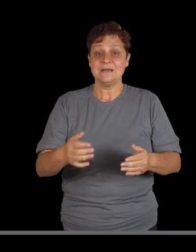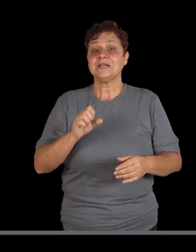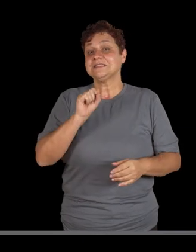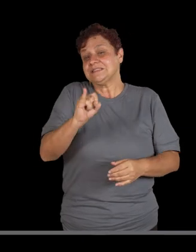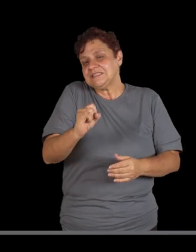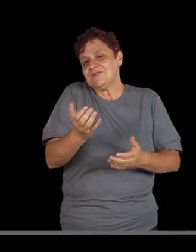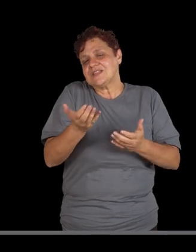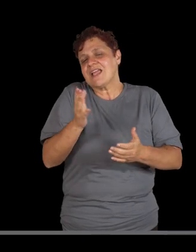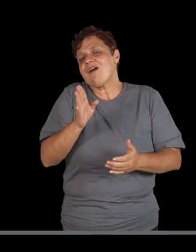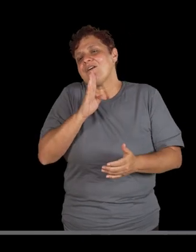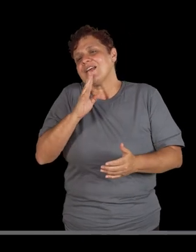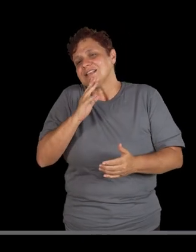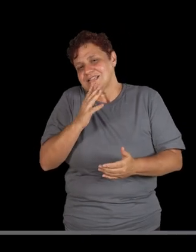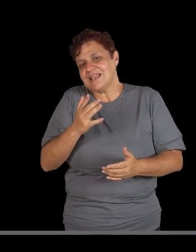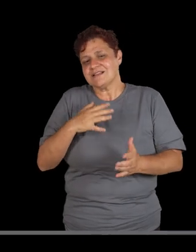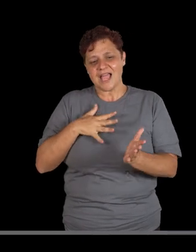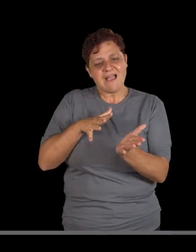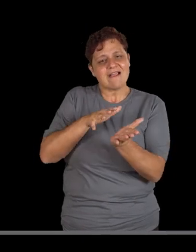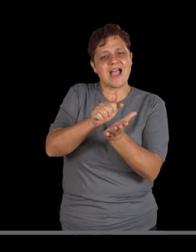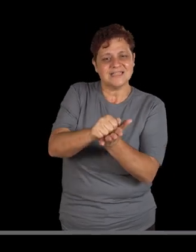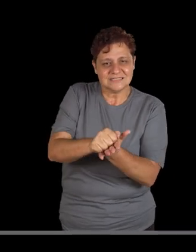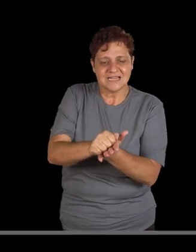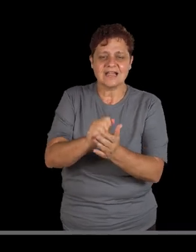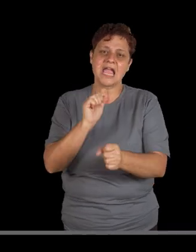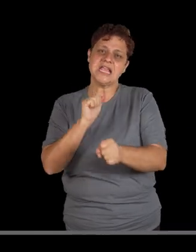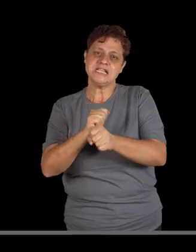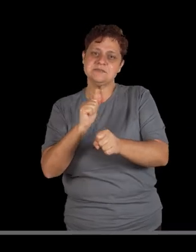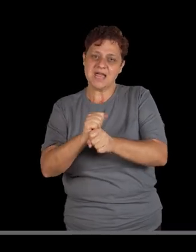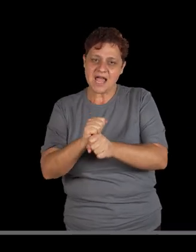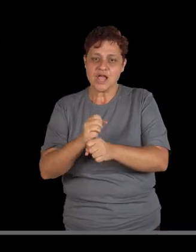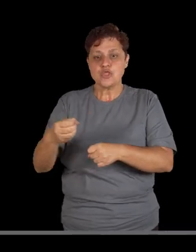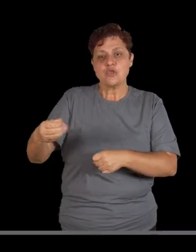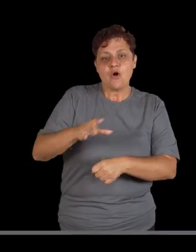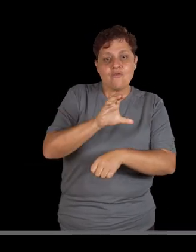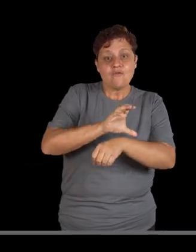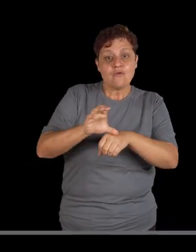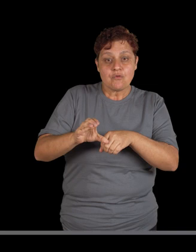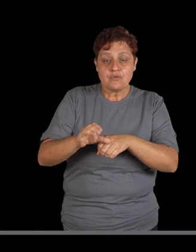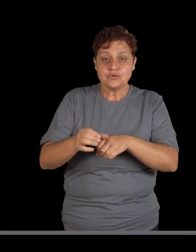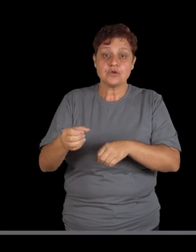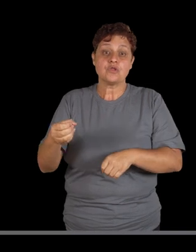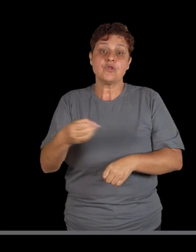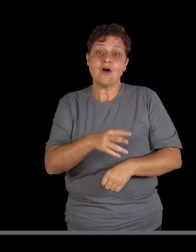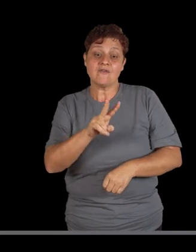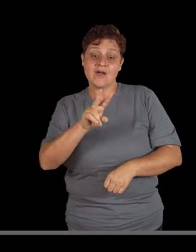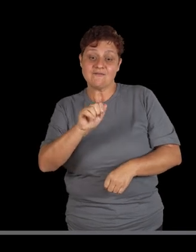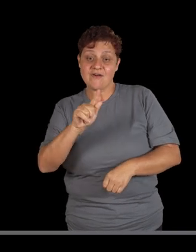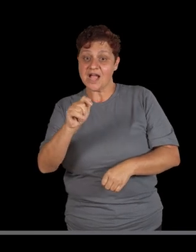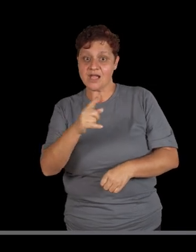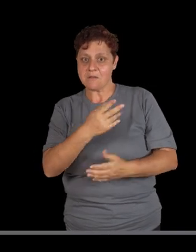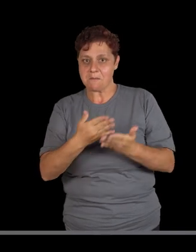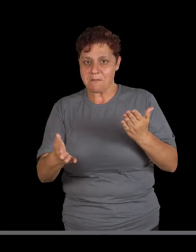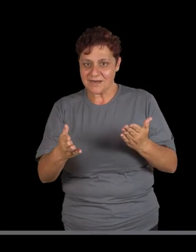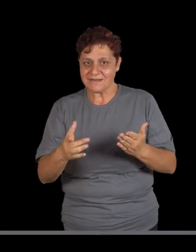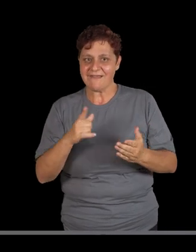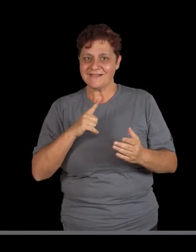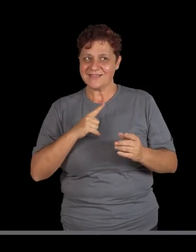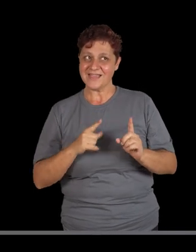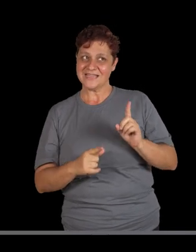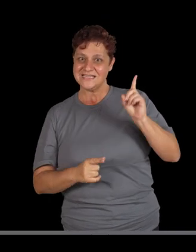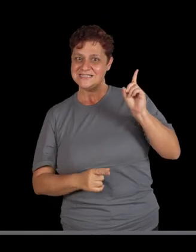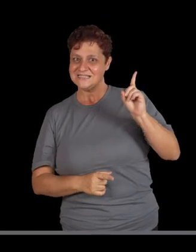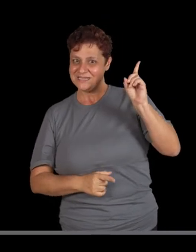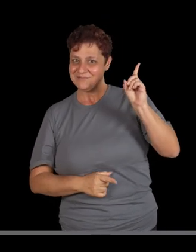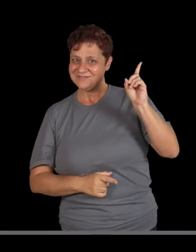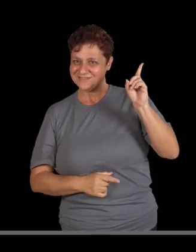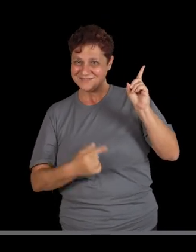se você quiser conhecer mais e se cadastrar na lista de espera para quando a gente abrir mais vagas você não perder, faz o seguinte, aqui no card